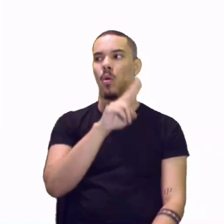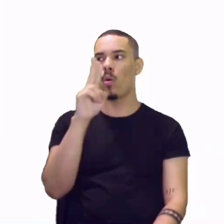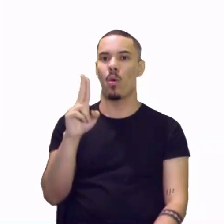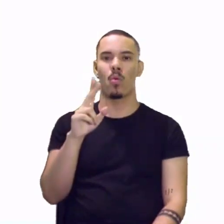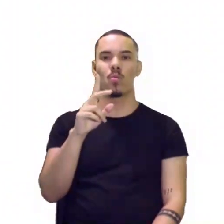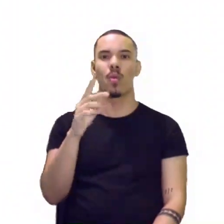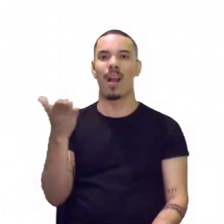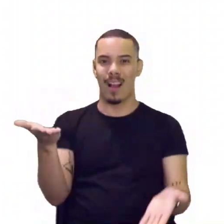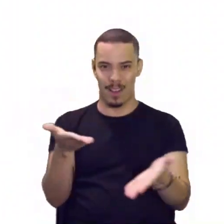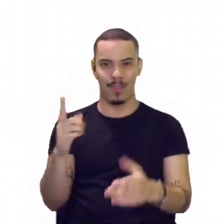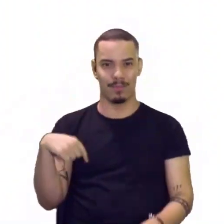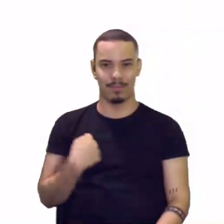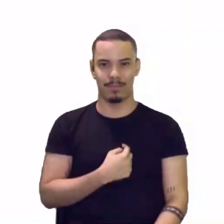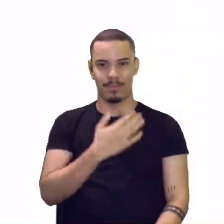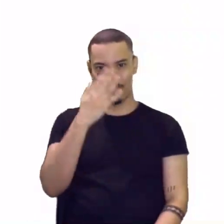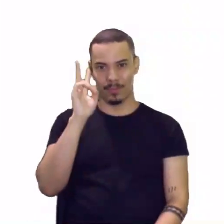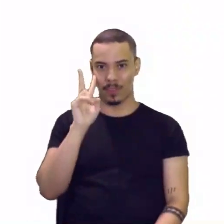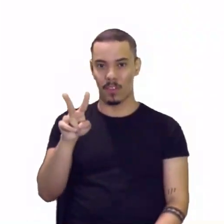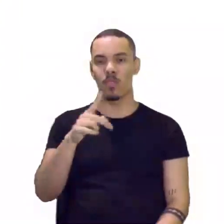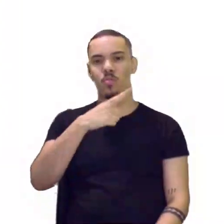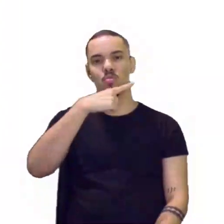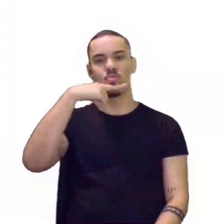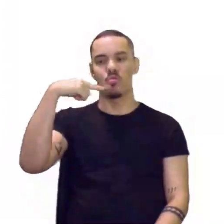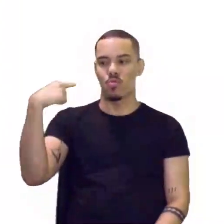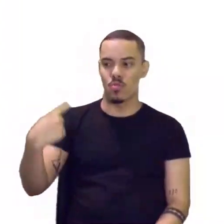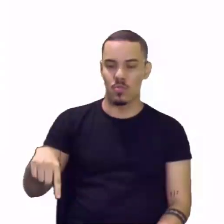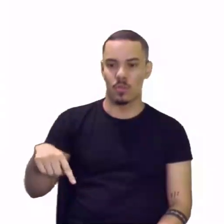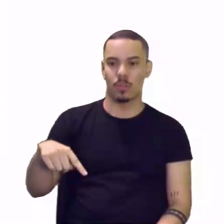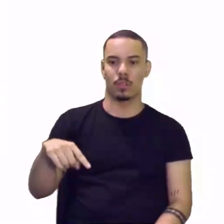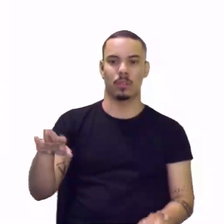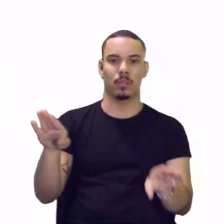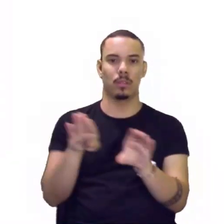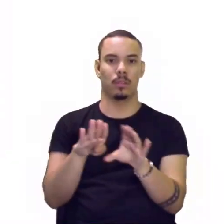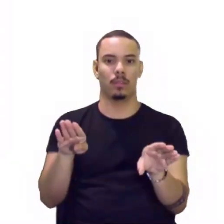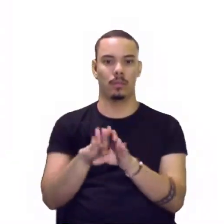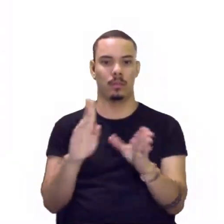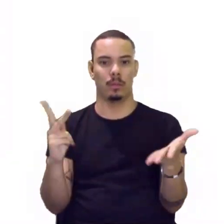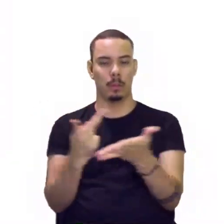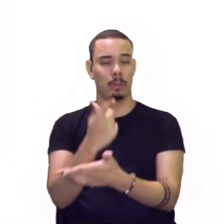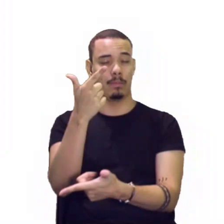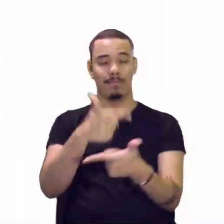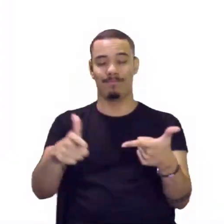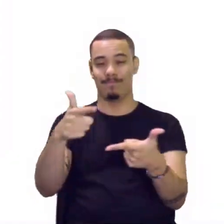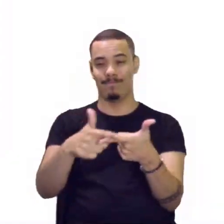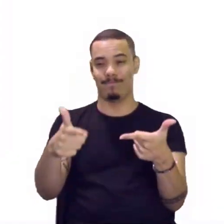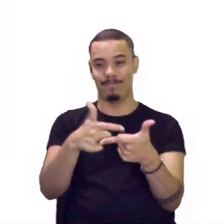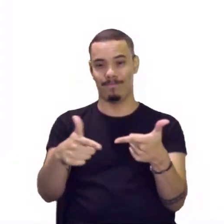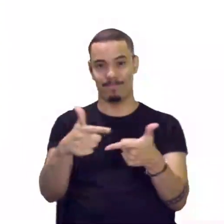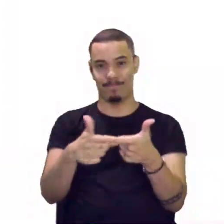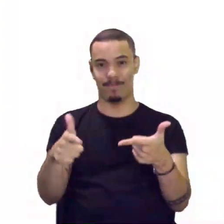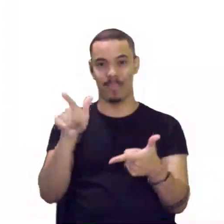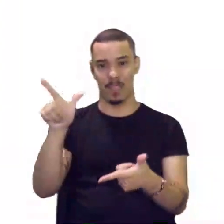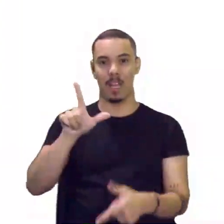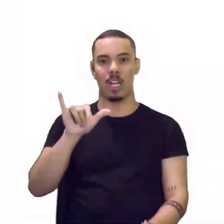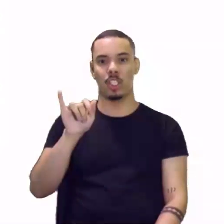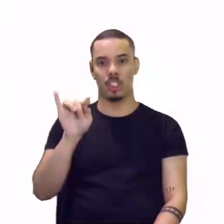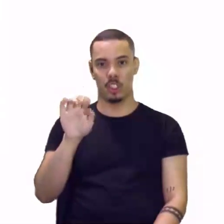ali, né? Muito bem. Aquela questão dos separatistas ali. Então, nós estamos tendo um problema de litígio ali.